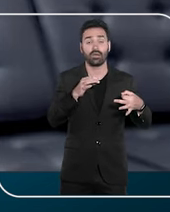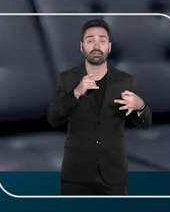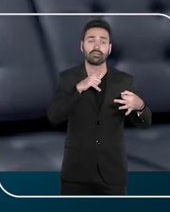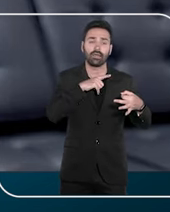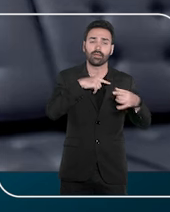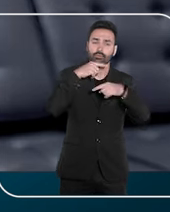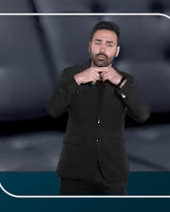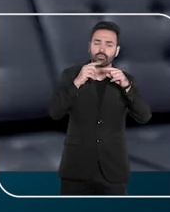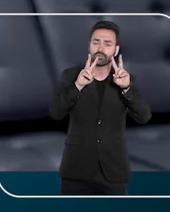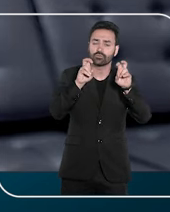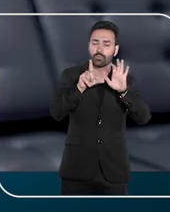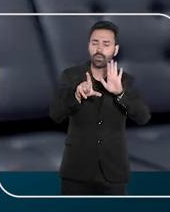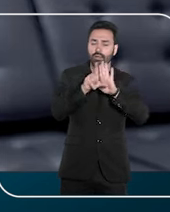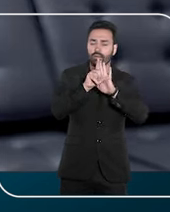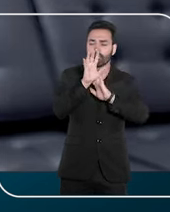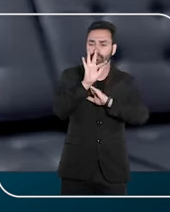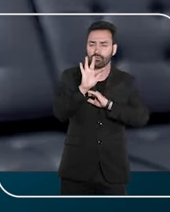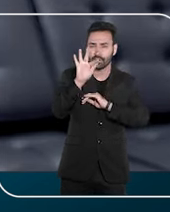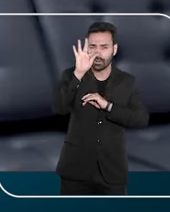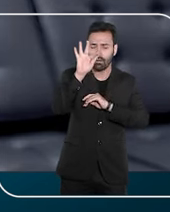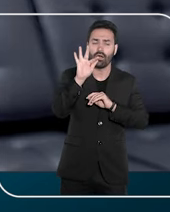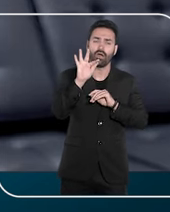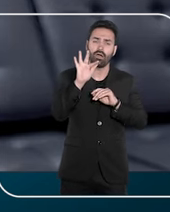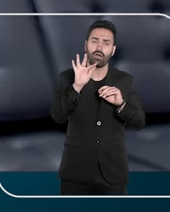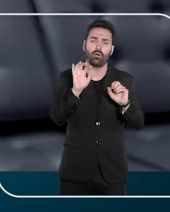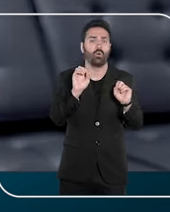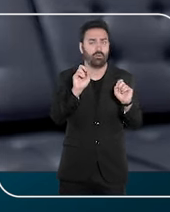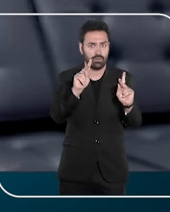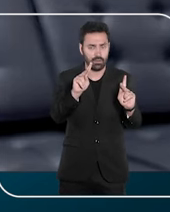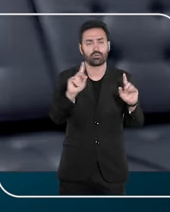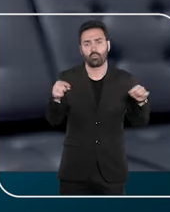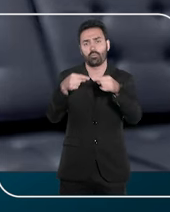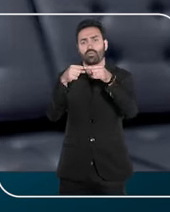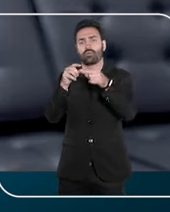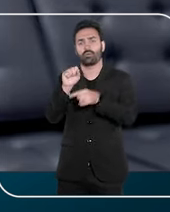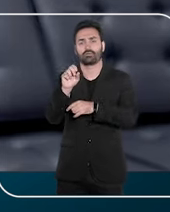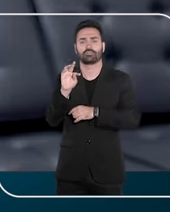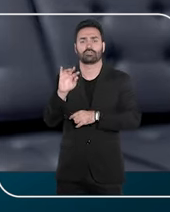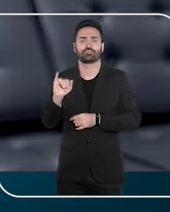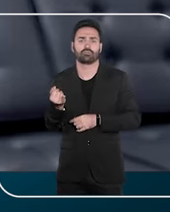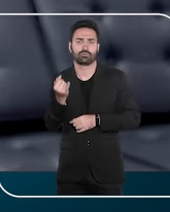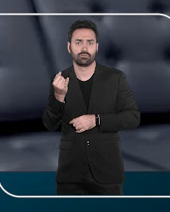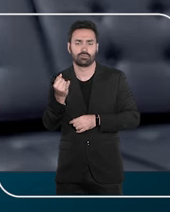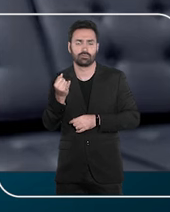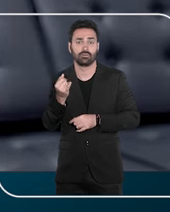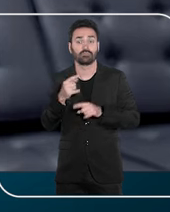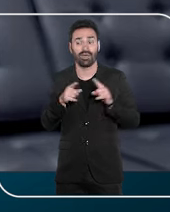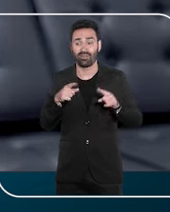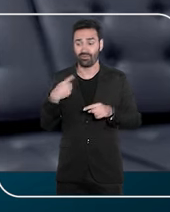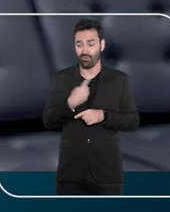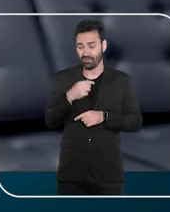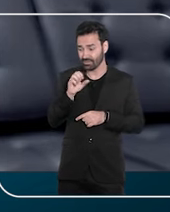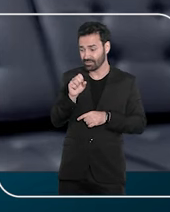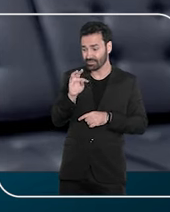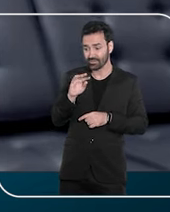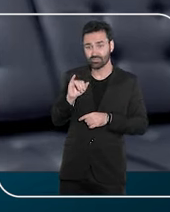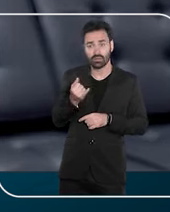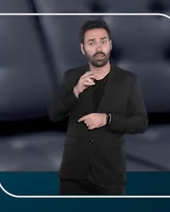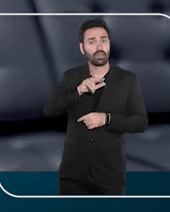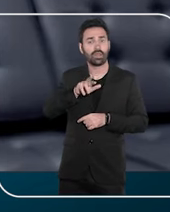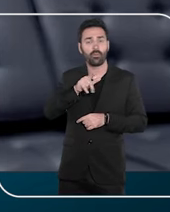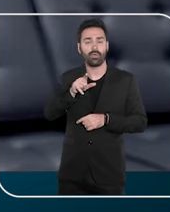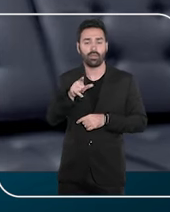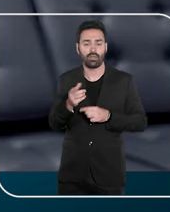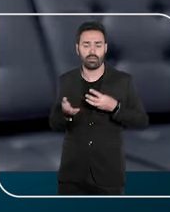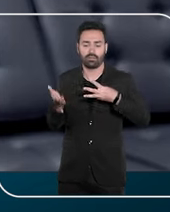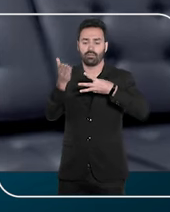em terceira instância. Então, a introdução do filtro da relevância da questão,